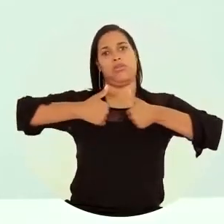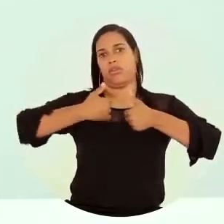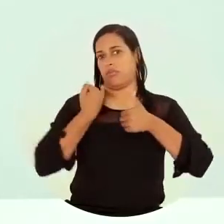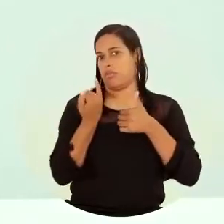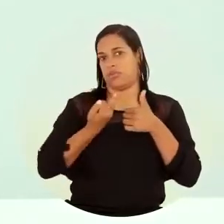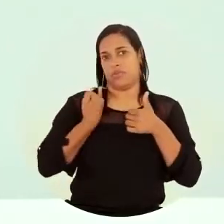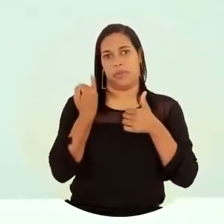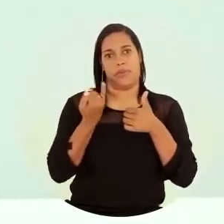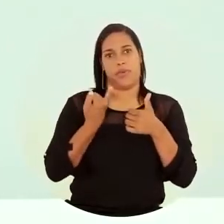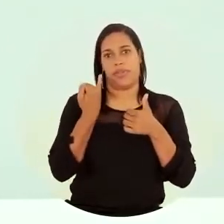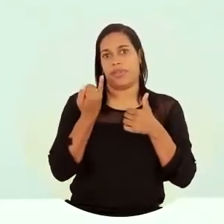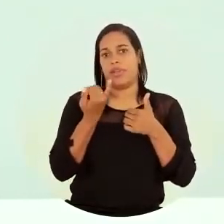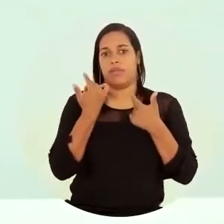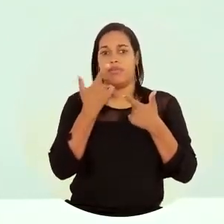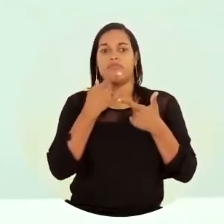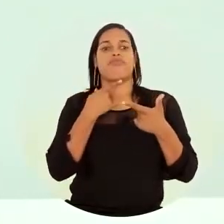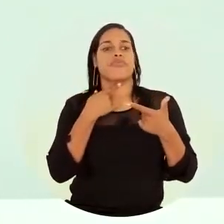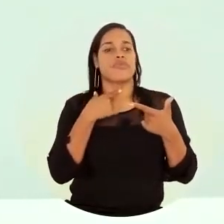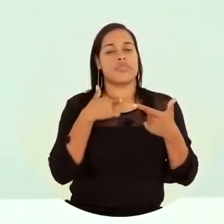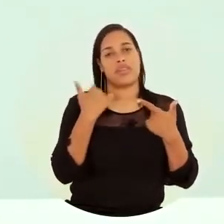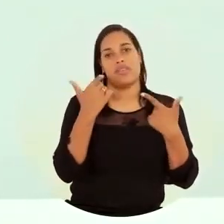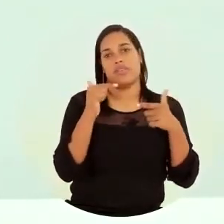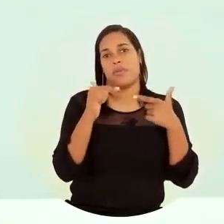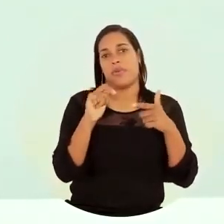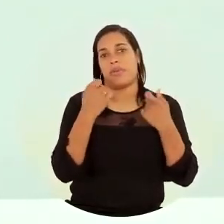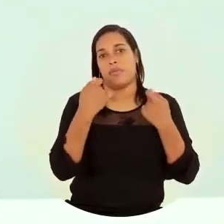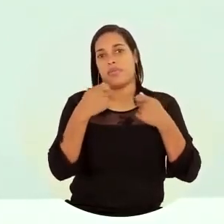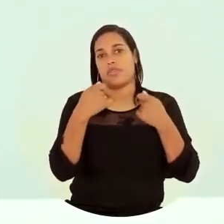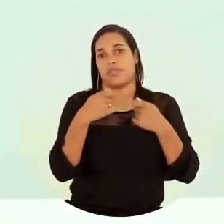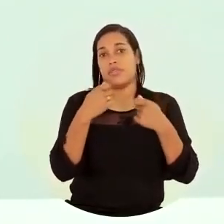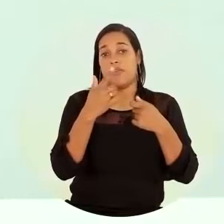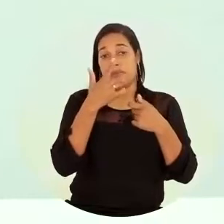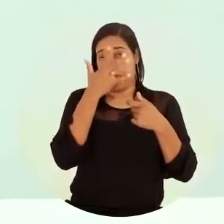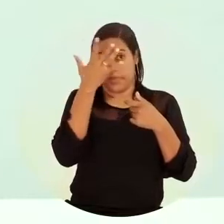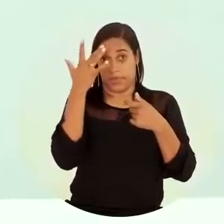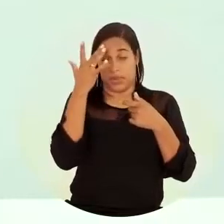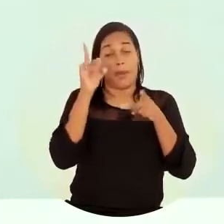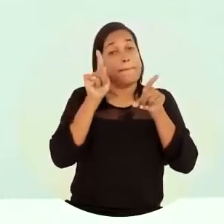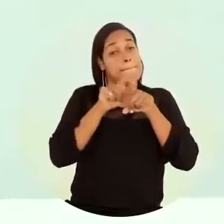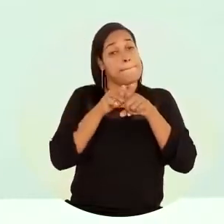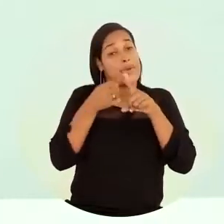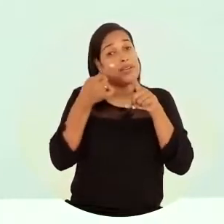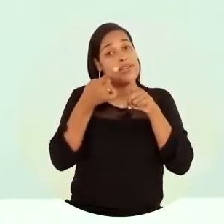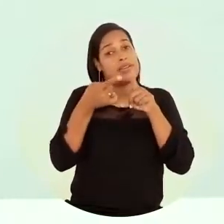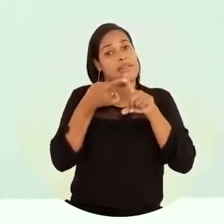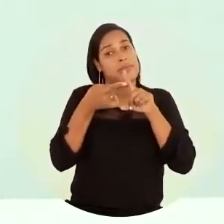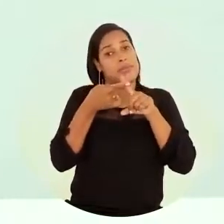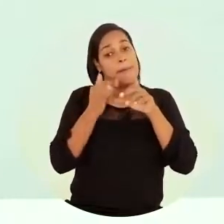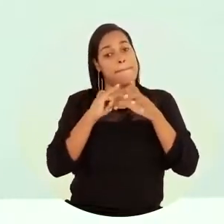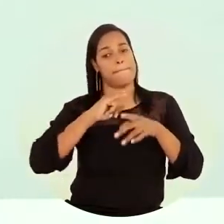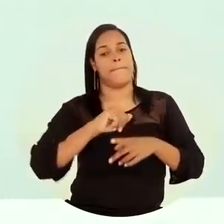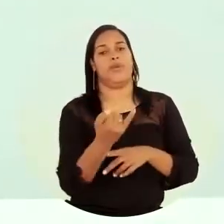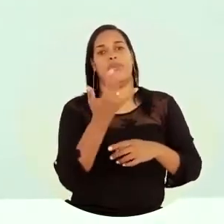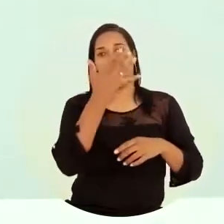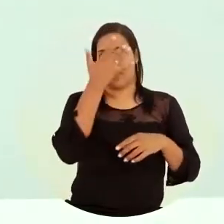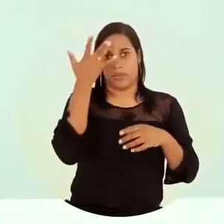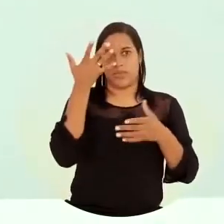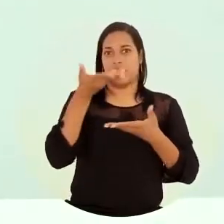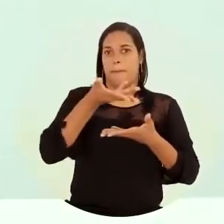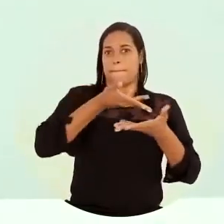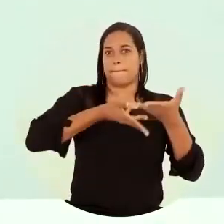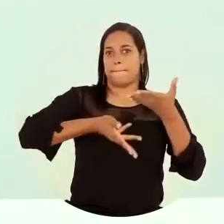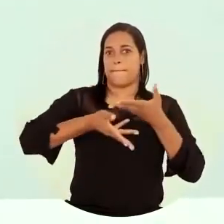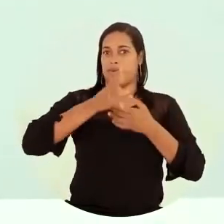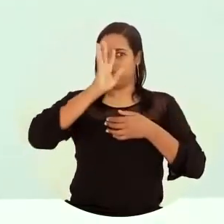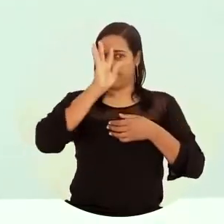serem parte das soluções, para serem parte das melhorias das empresas, escutar essas pessoas e envolvê-las